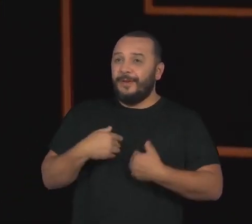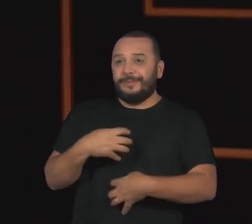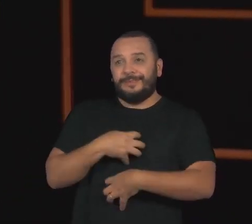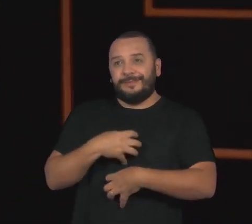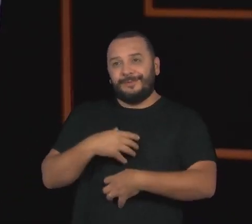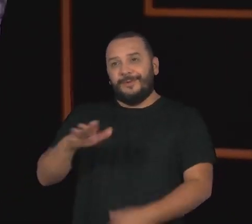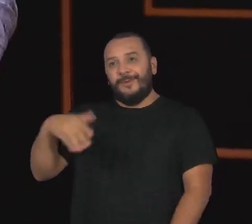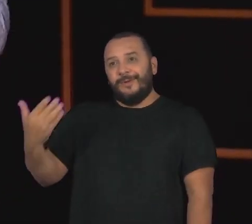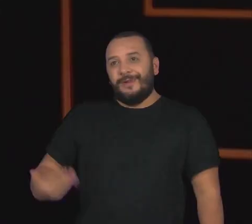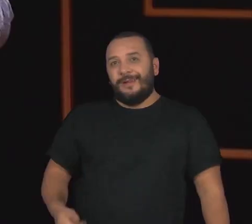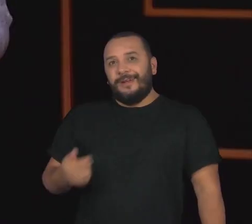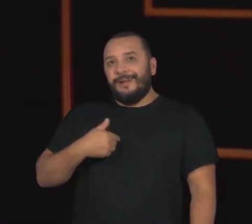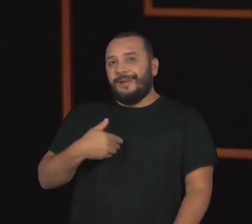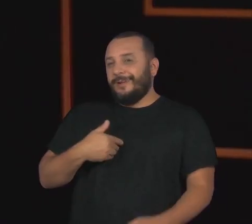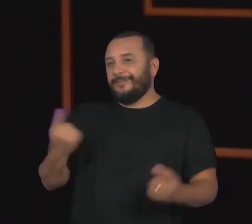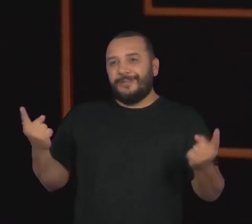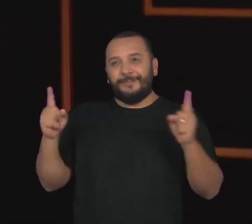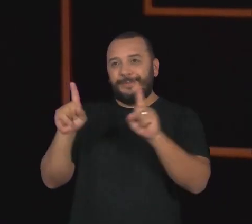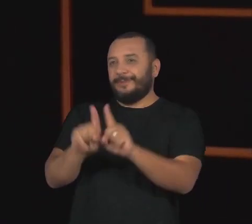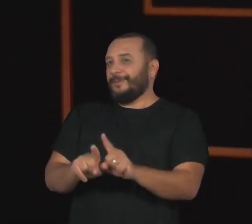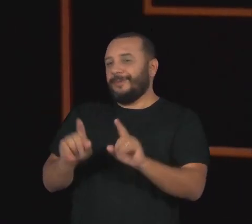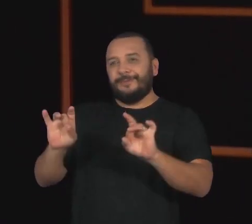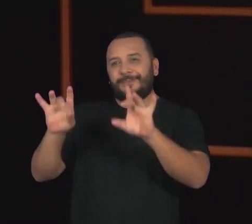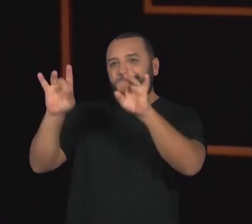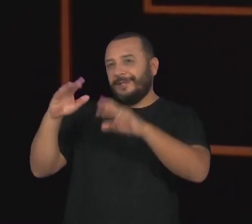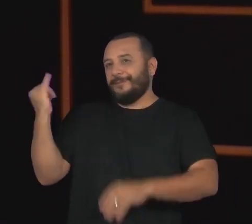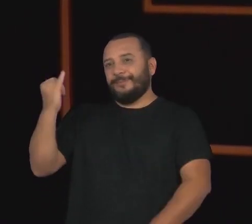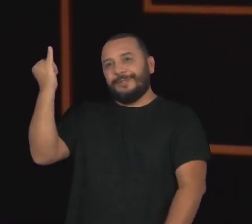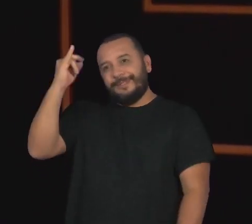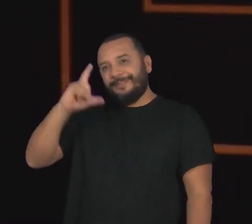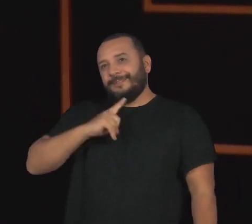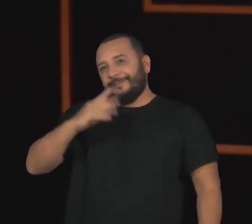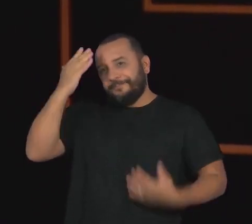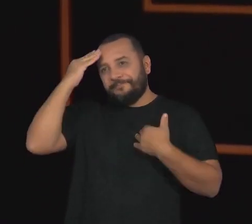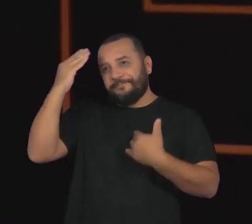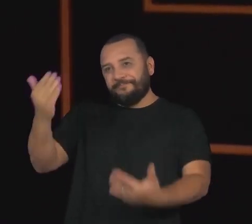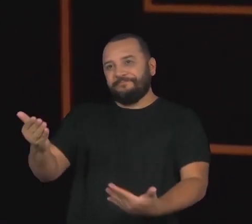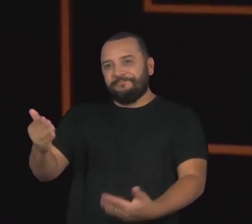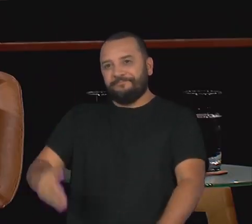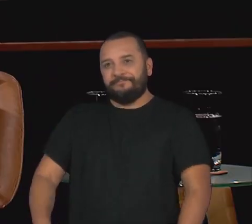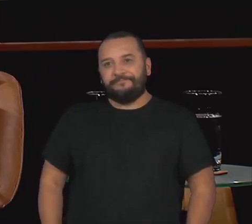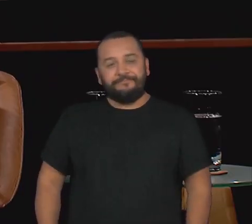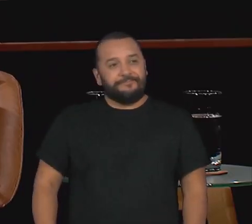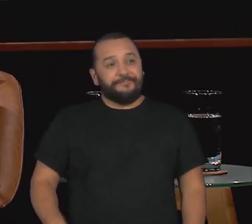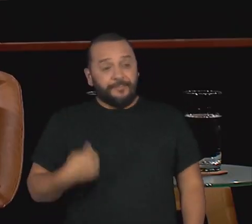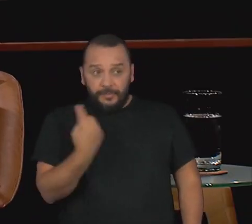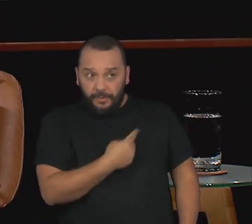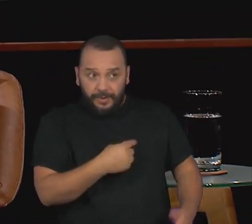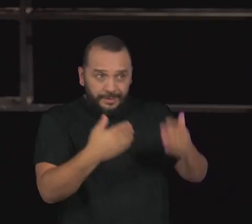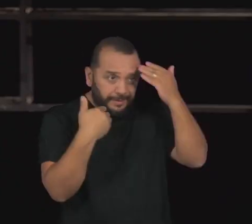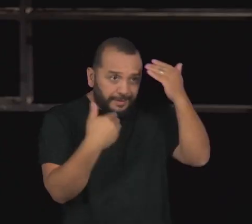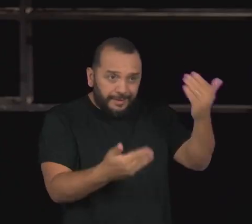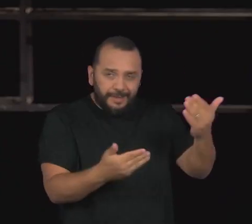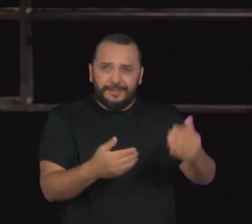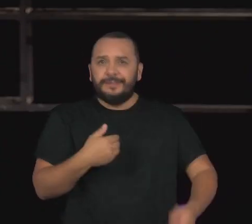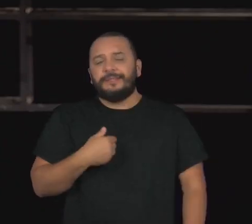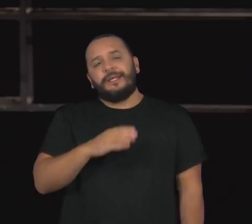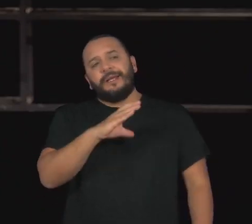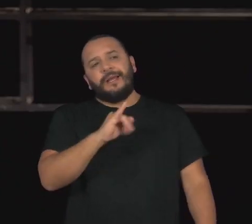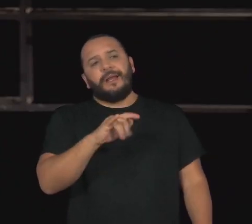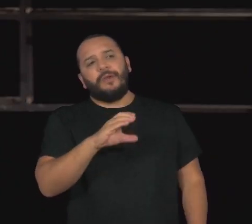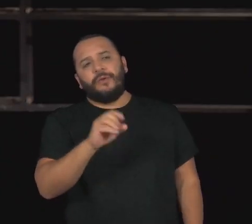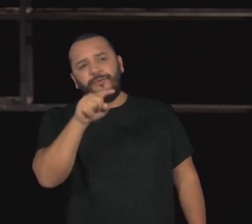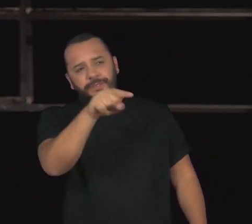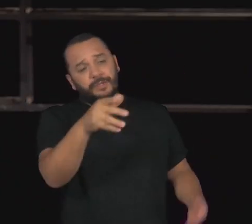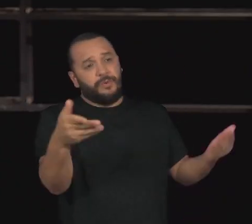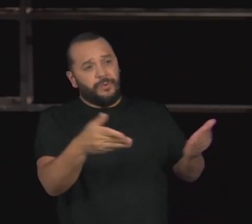Um convite para um programa icônico como esse, tão importante. Muito obrigado. A gente que agradece. Caio, você